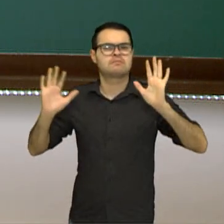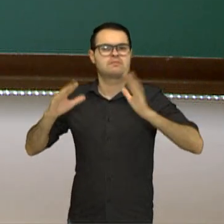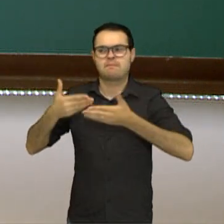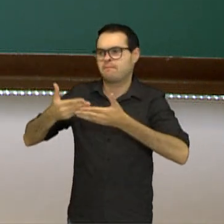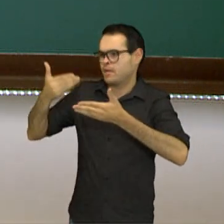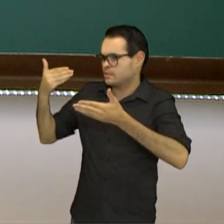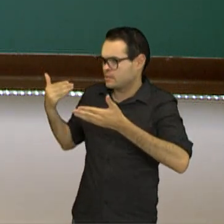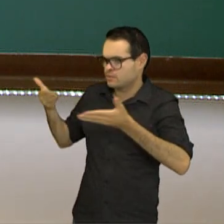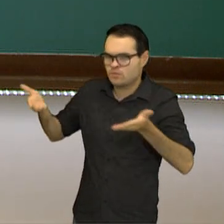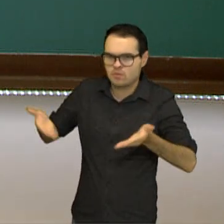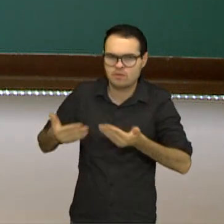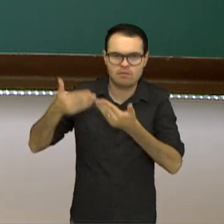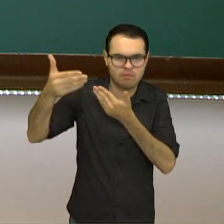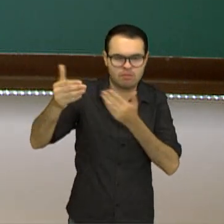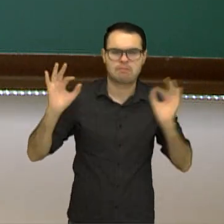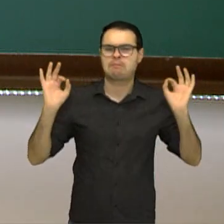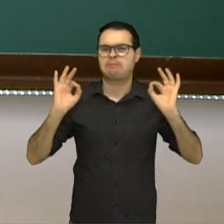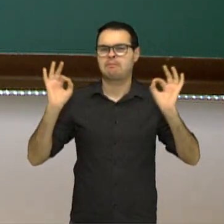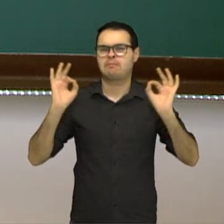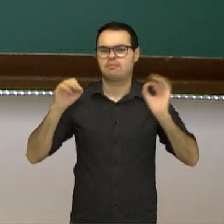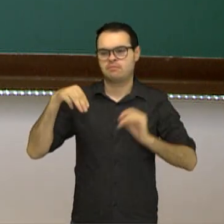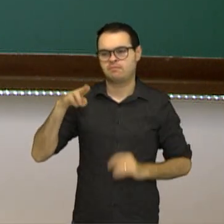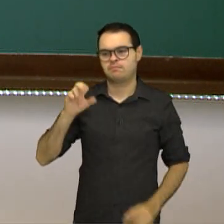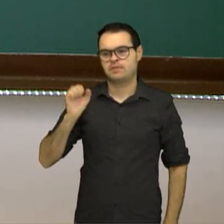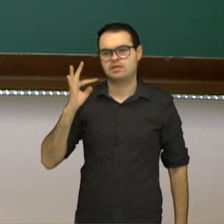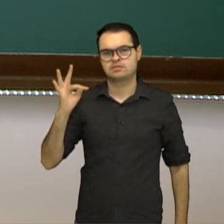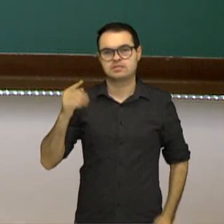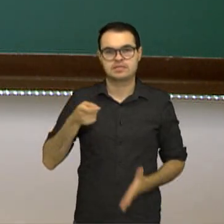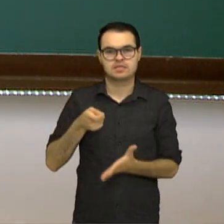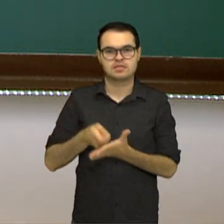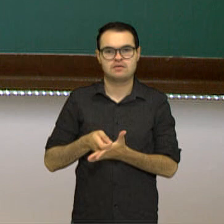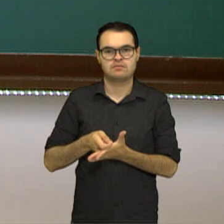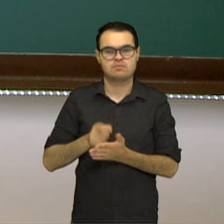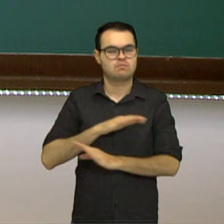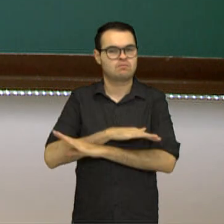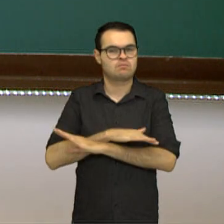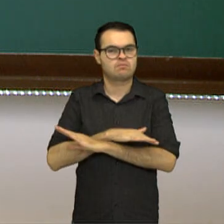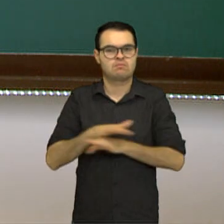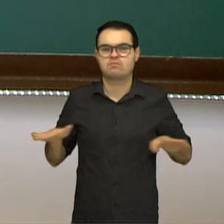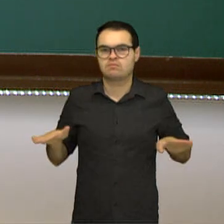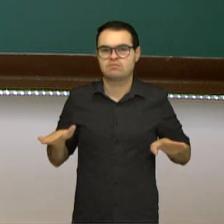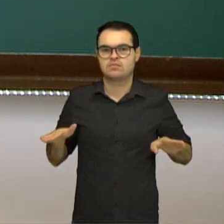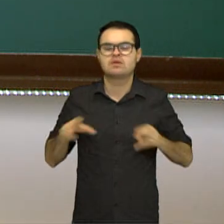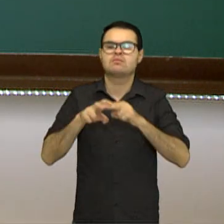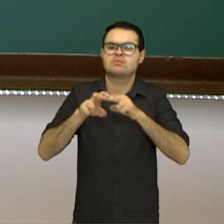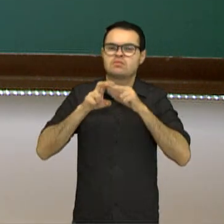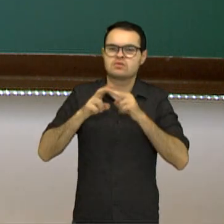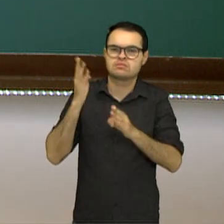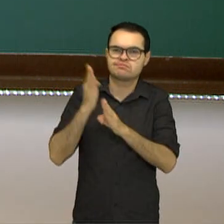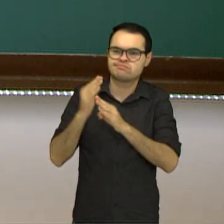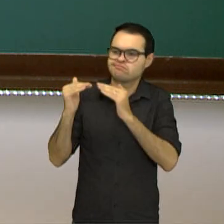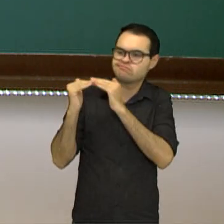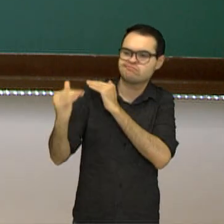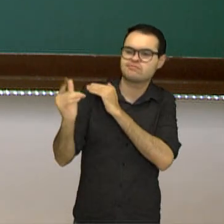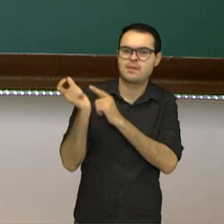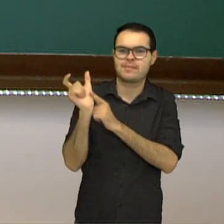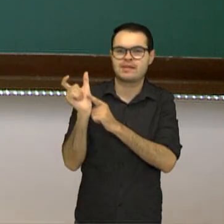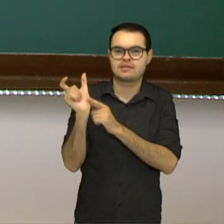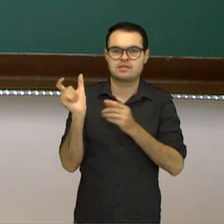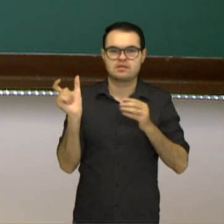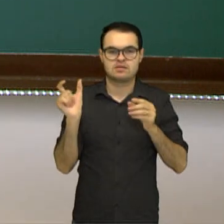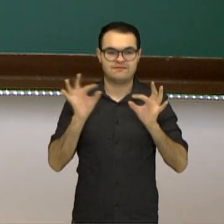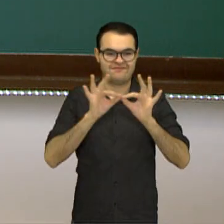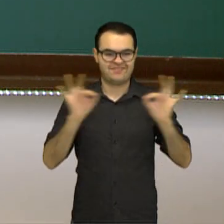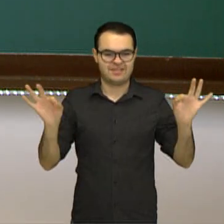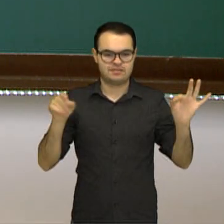tempos verbais diversos. O must significa deve e pronto. Portanto, dentro de frases, basta